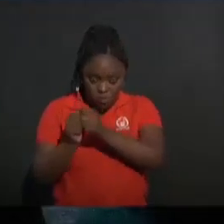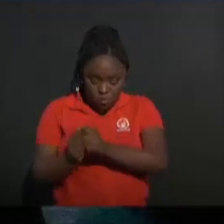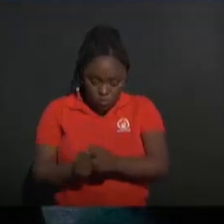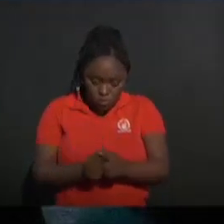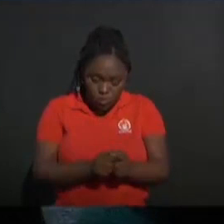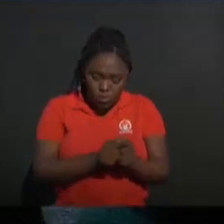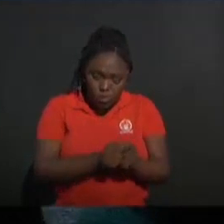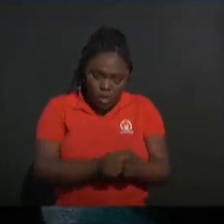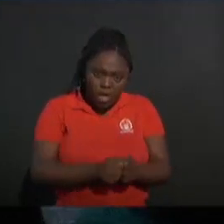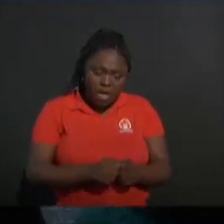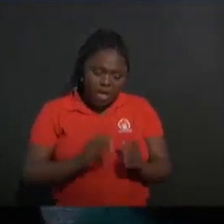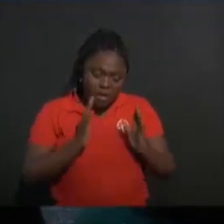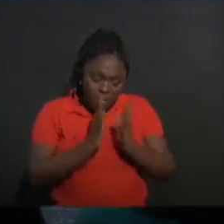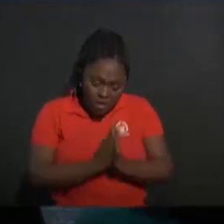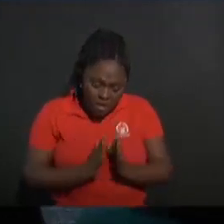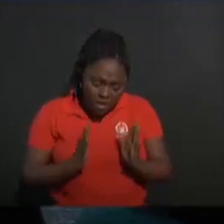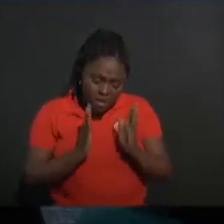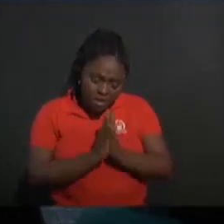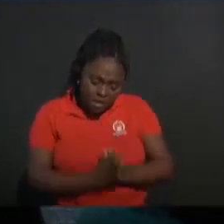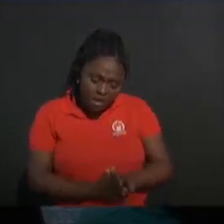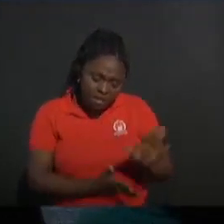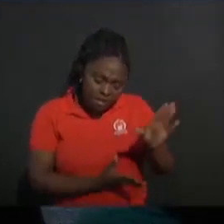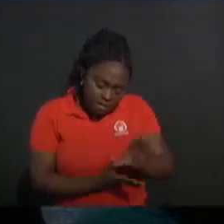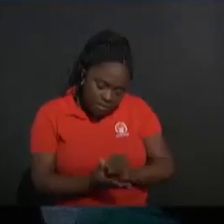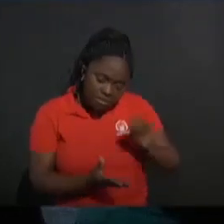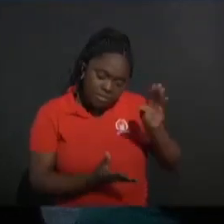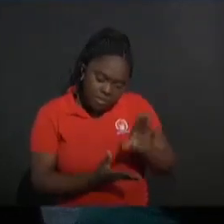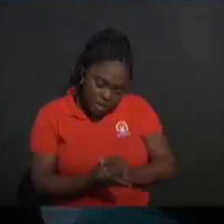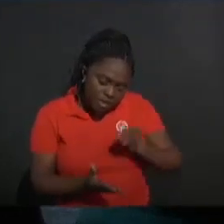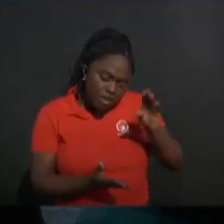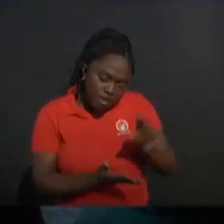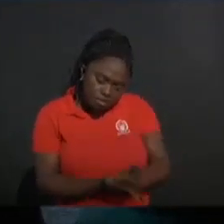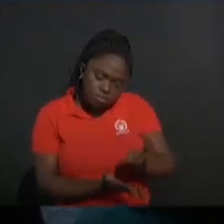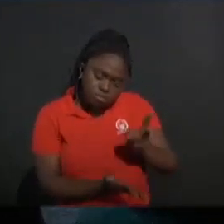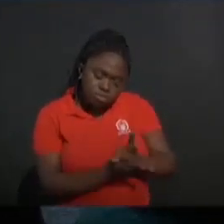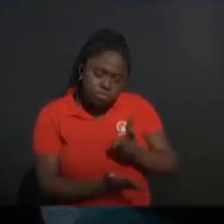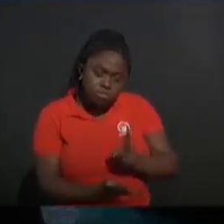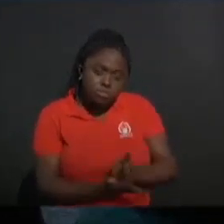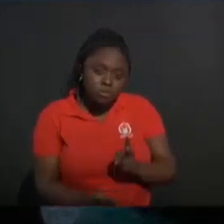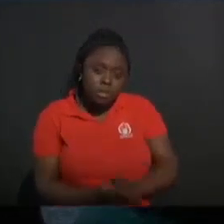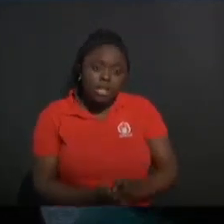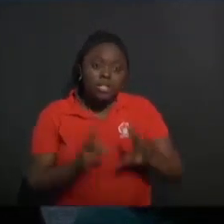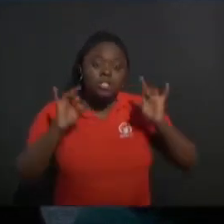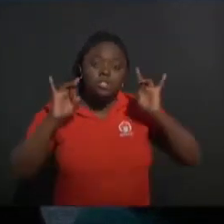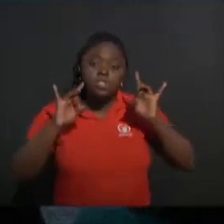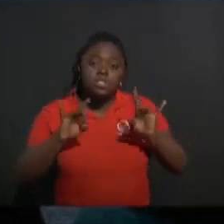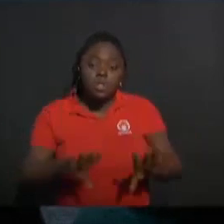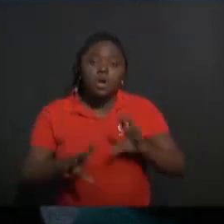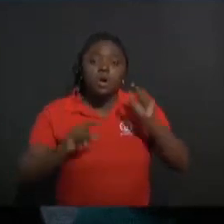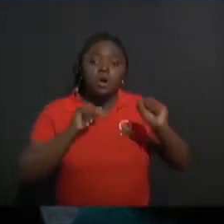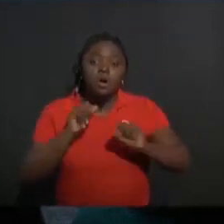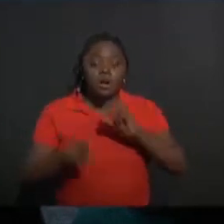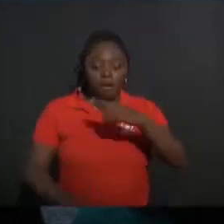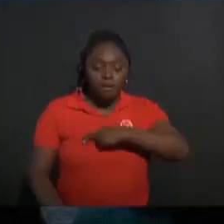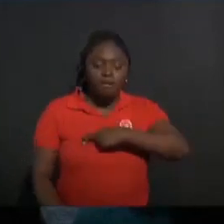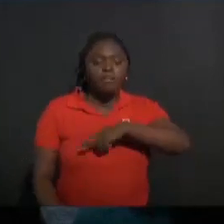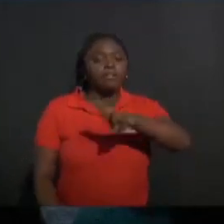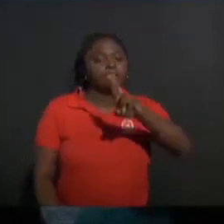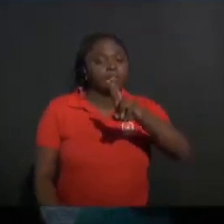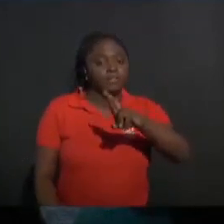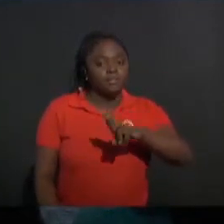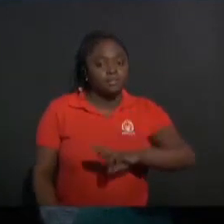cima dele, repetindo a mesma oração, e aquilo ser só um ritual.